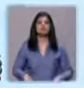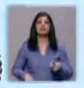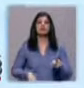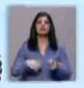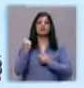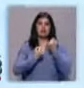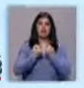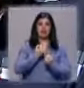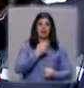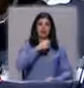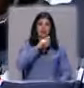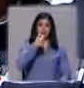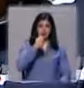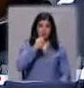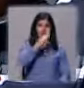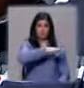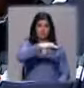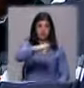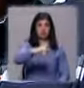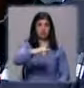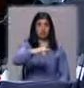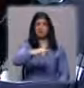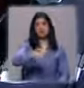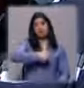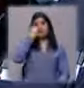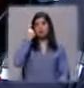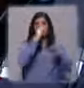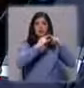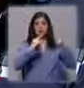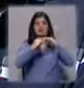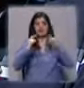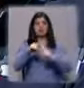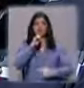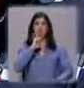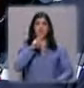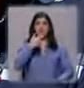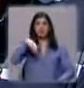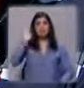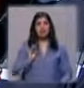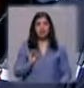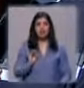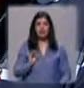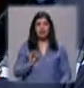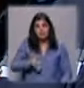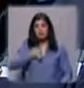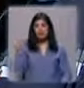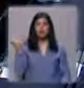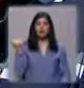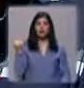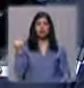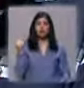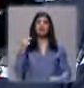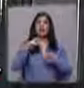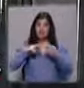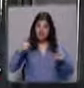é que não põe cá mais 1.000 pessoas? Temos aí muito espaço para pôr tendas. É só a Câmara querer. Temos aí muito espaço para pôr farenças. É só a